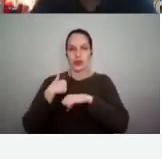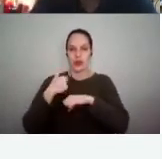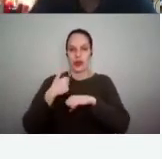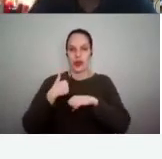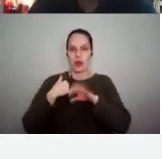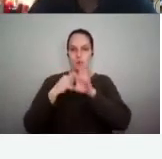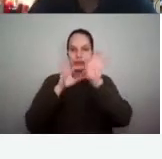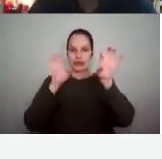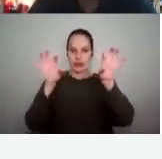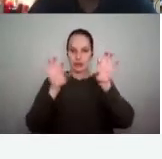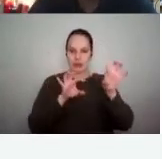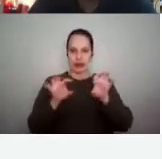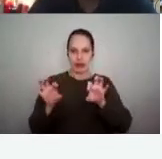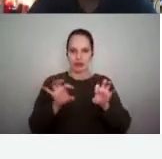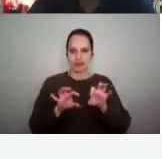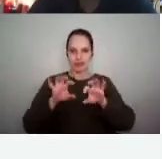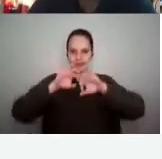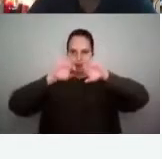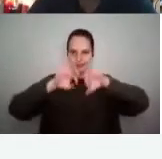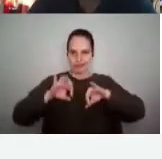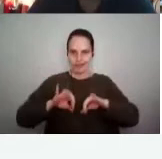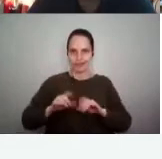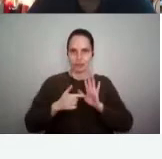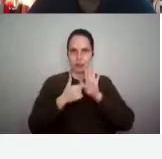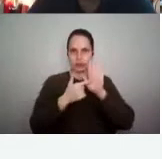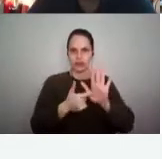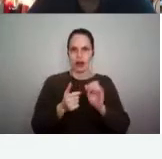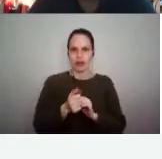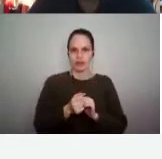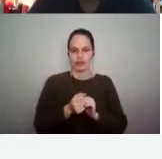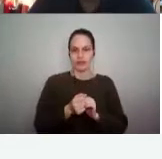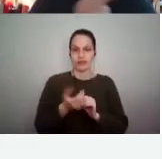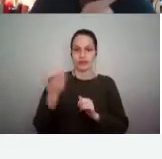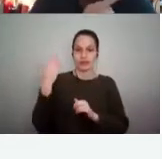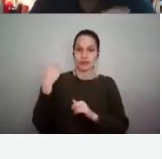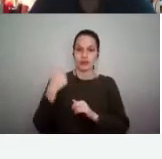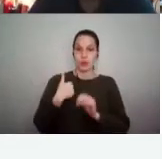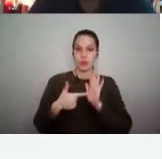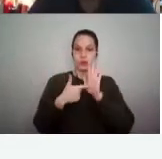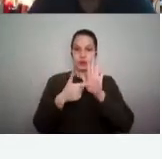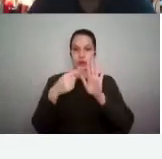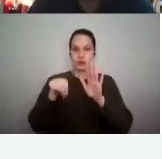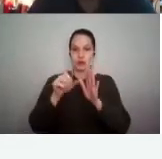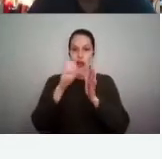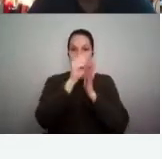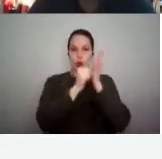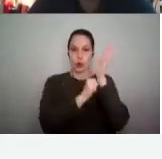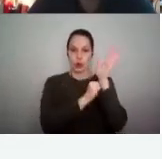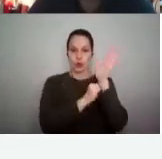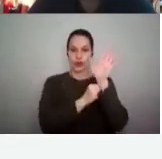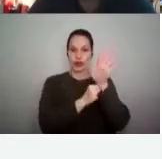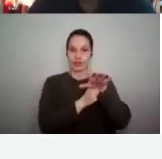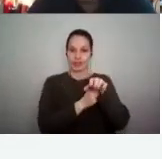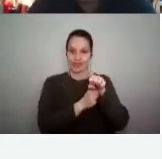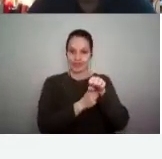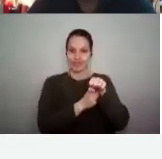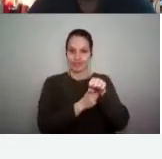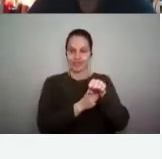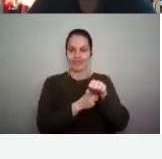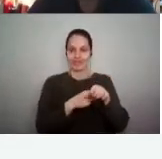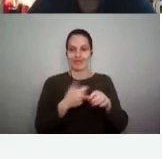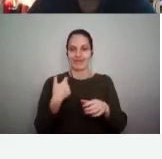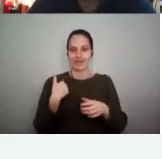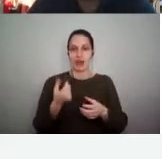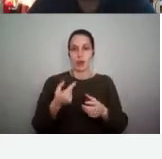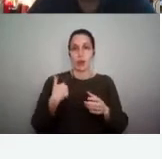são imagens da exposição. Ó, lá atrás eu mostrei para vocês a luva. Eu transformei nesse poema objeto aí.